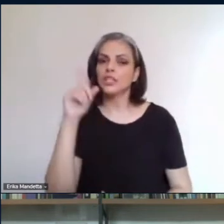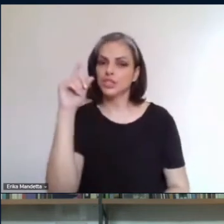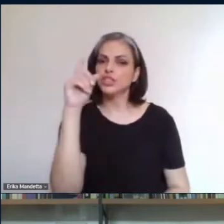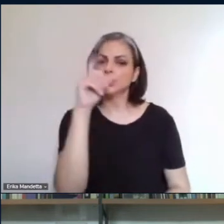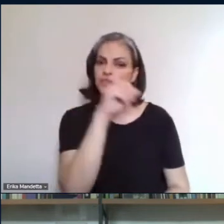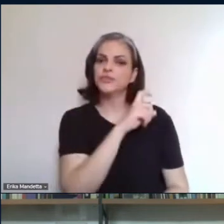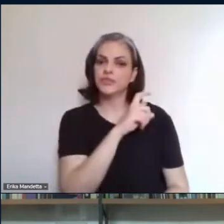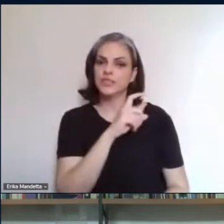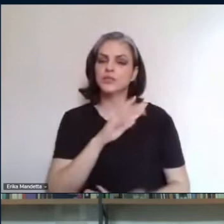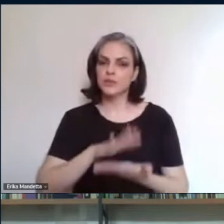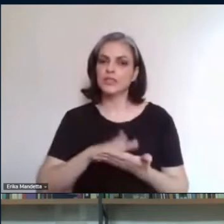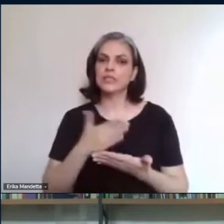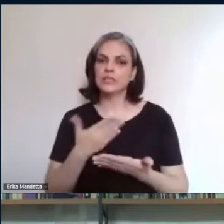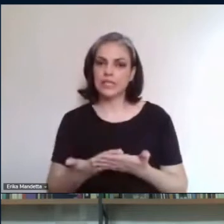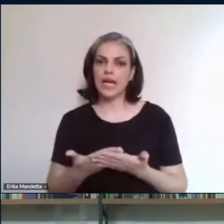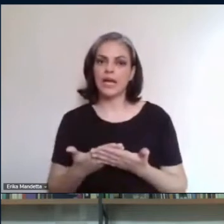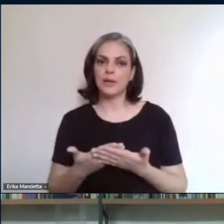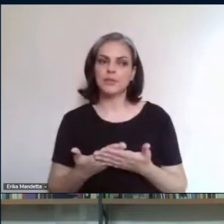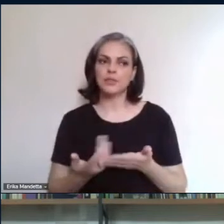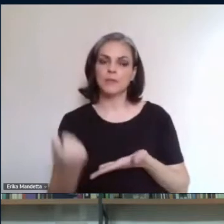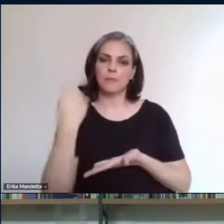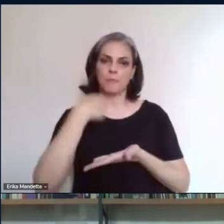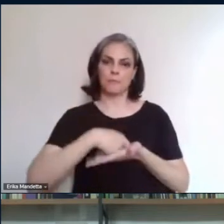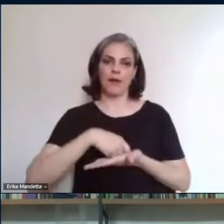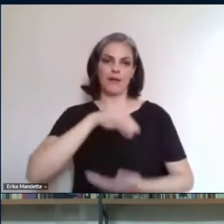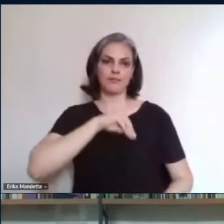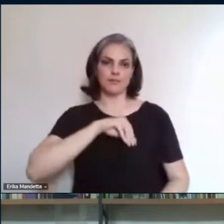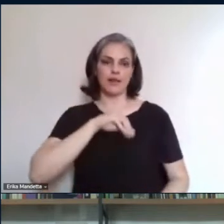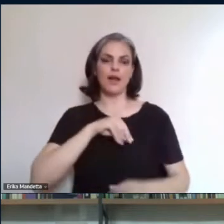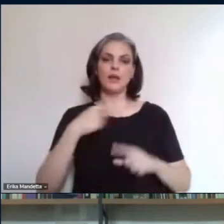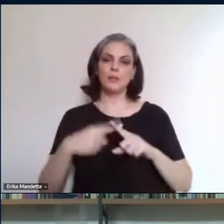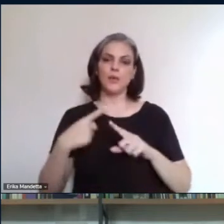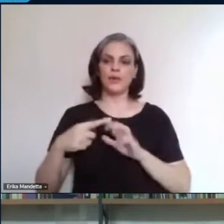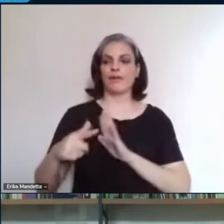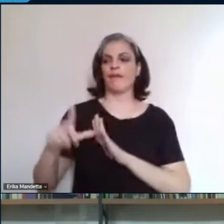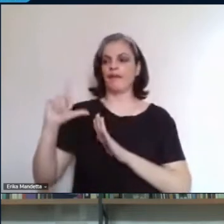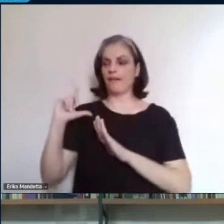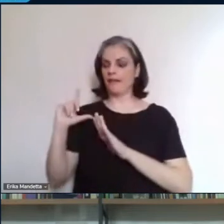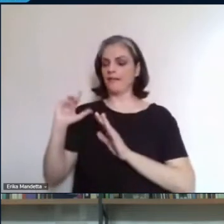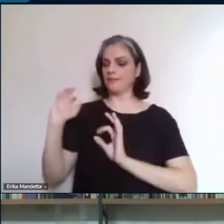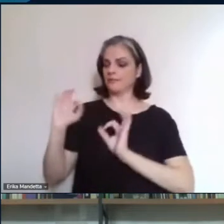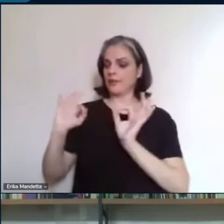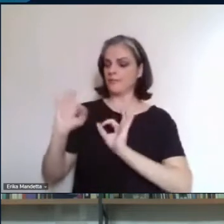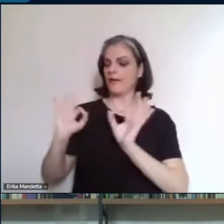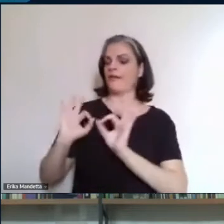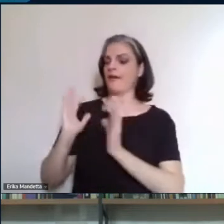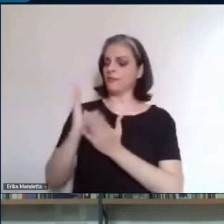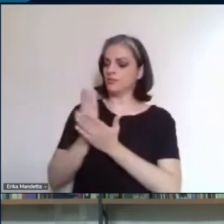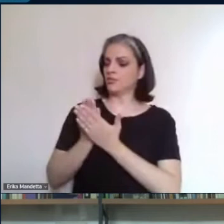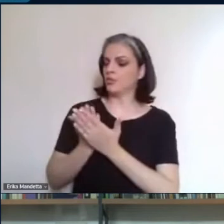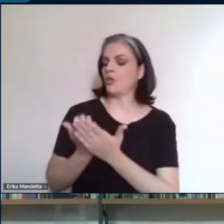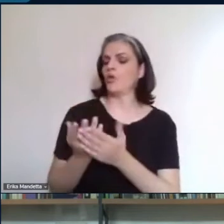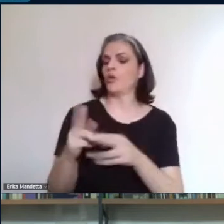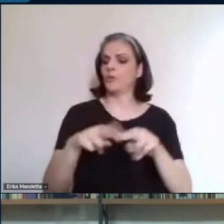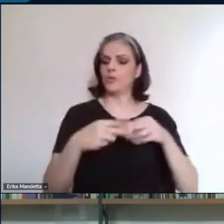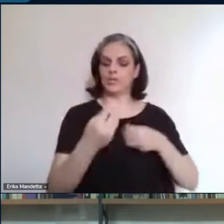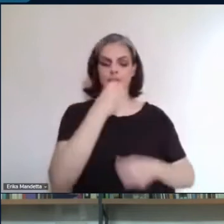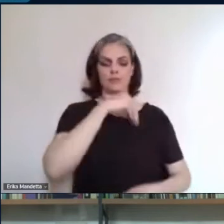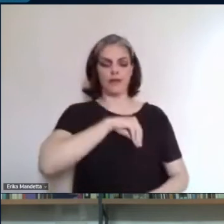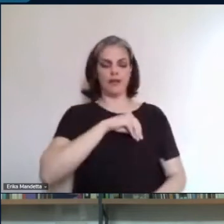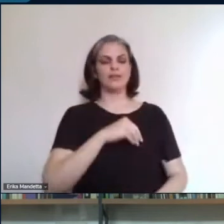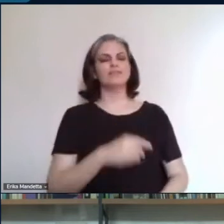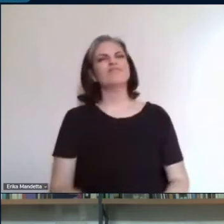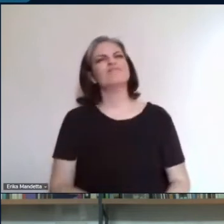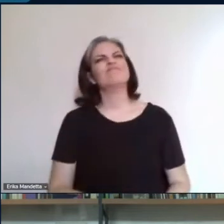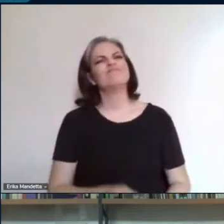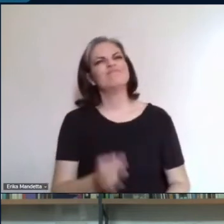pago pela preparação que ele teve das horas, né, aí eu pensei assim, gente, mas deveria